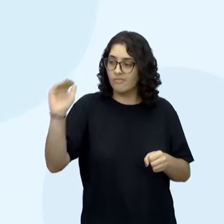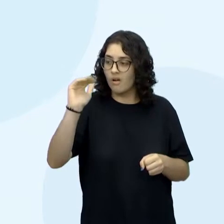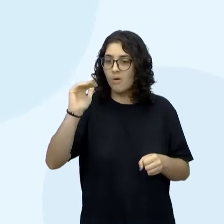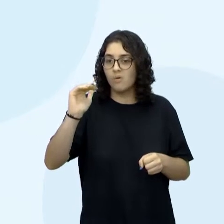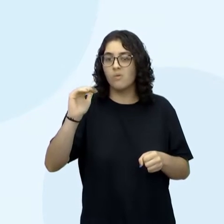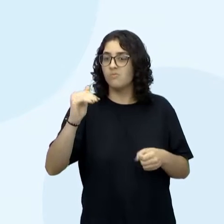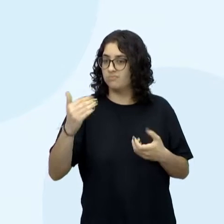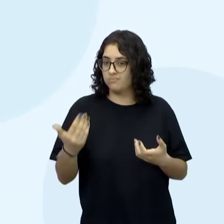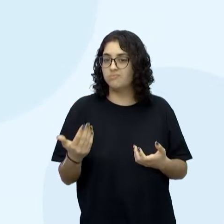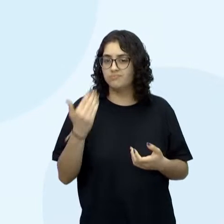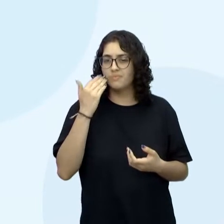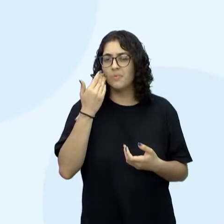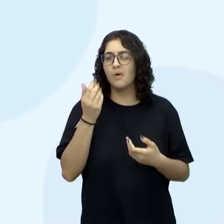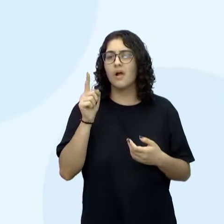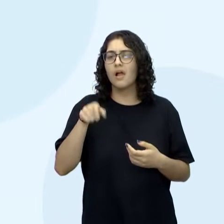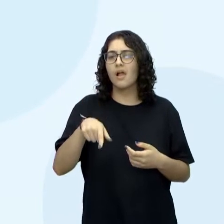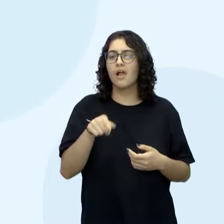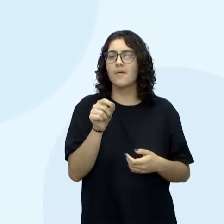fazer com que